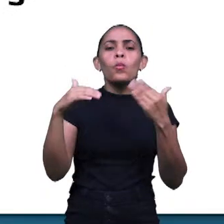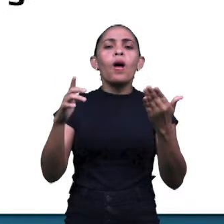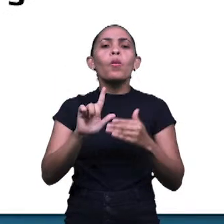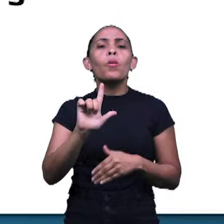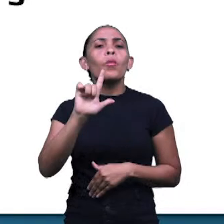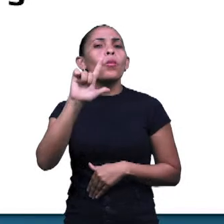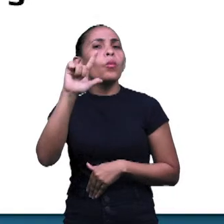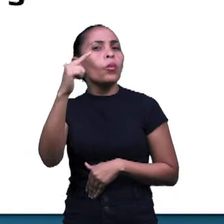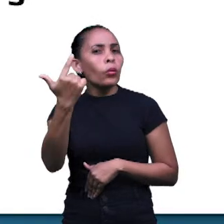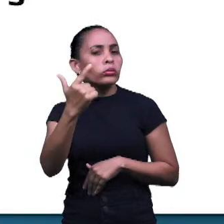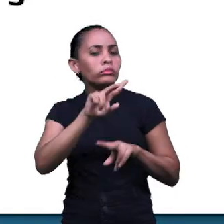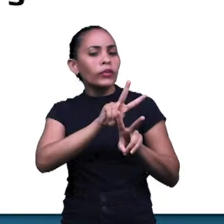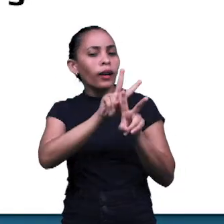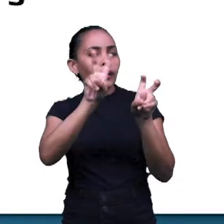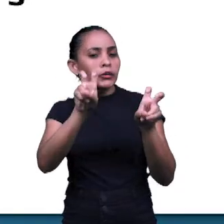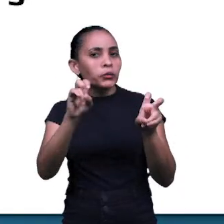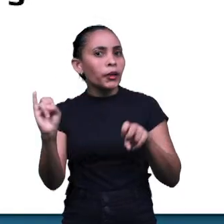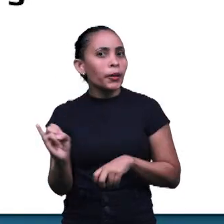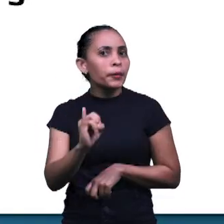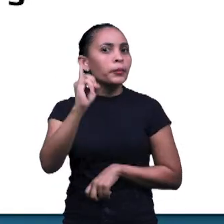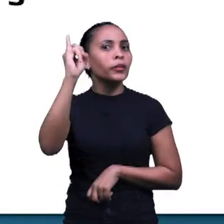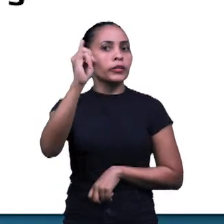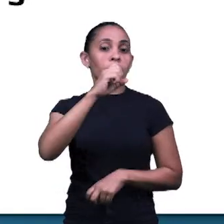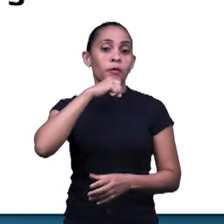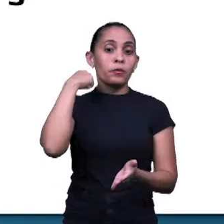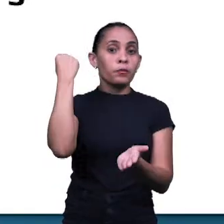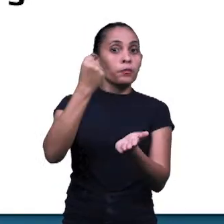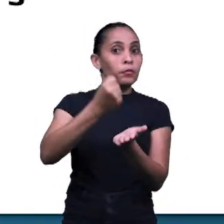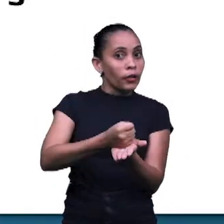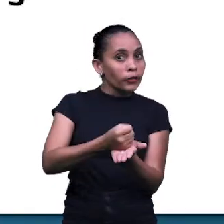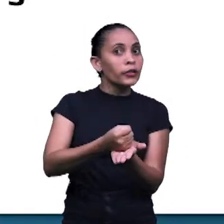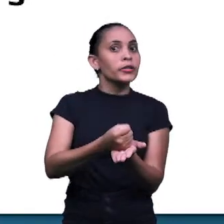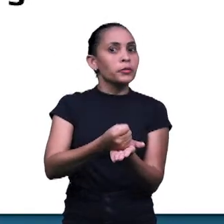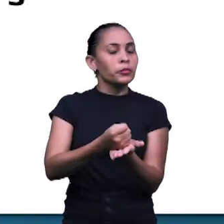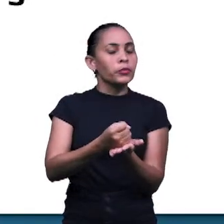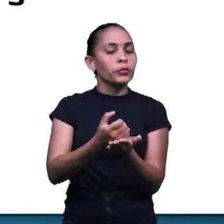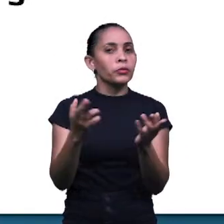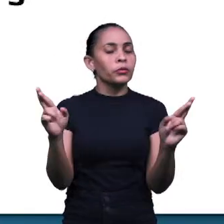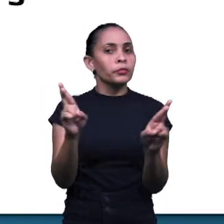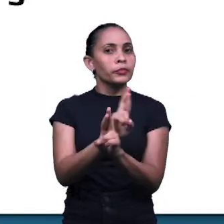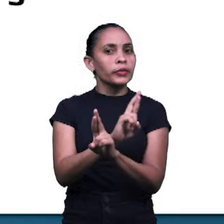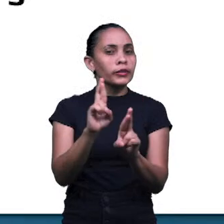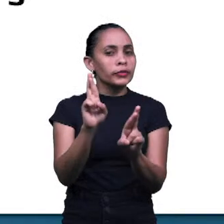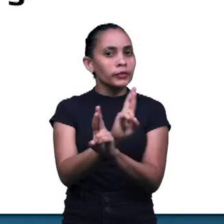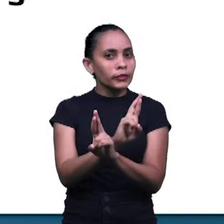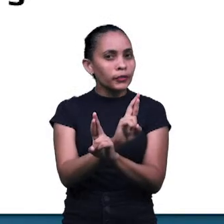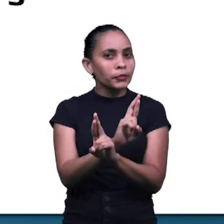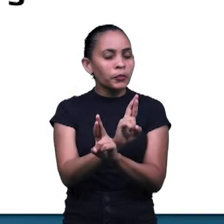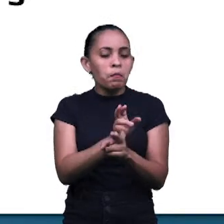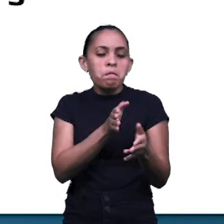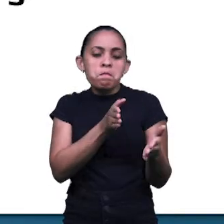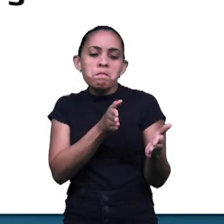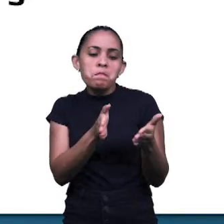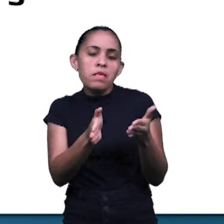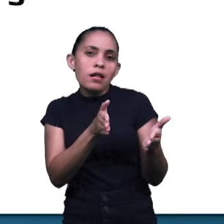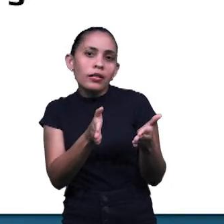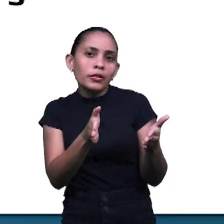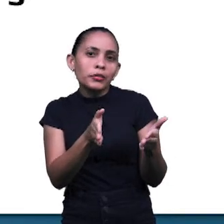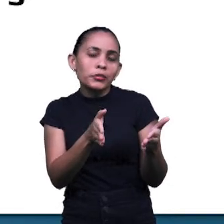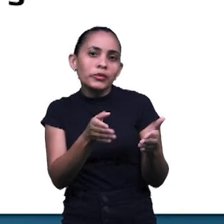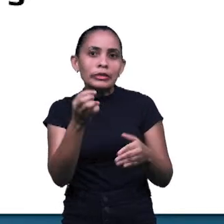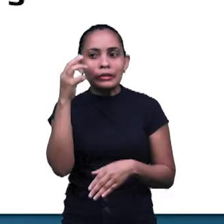de importância que encontramos no Velho Testamento com relação ao período de